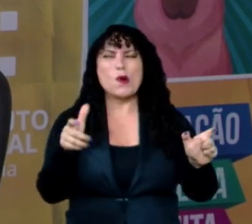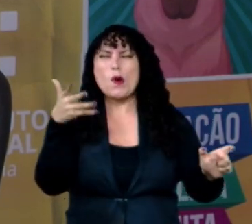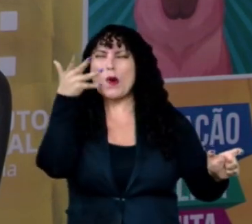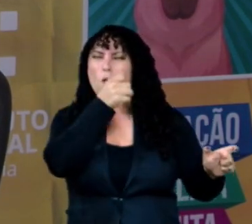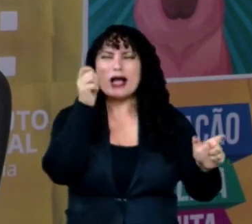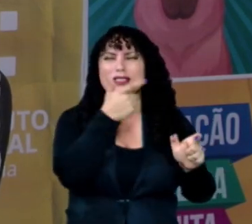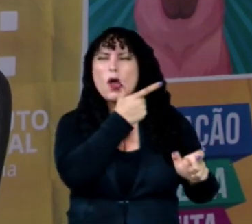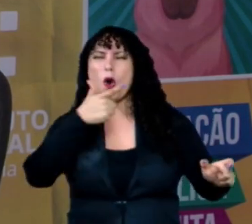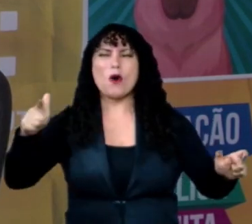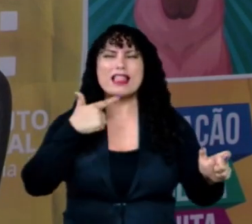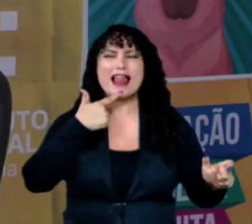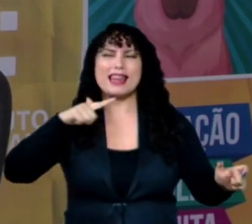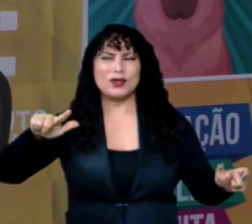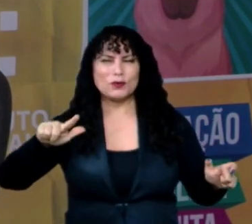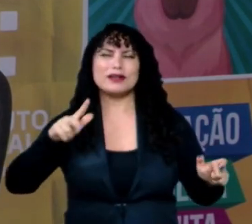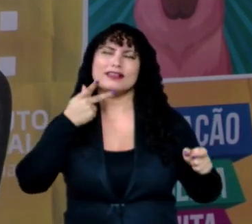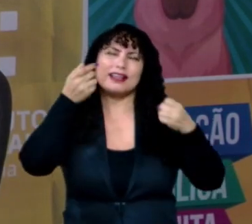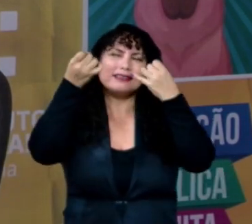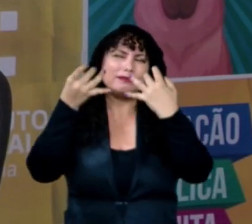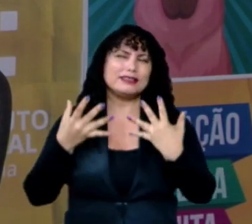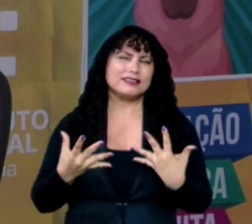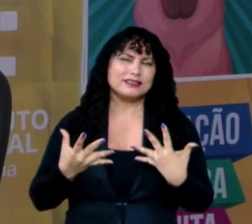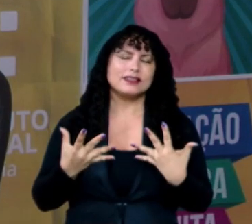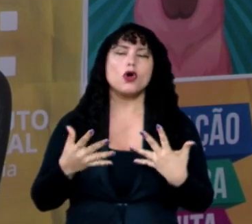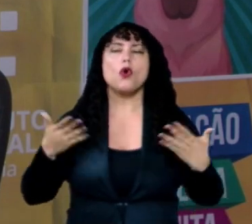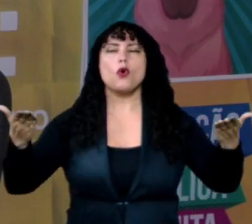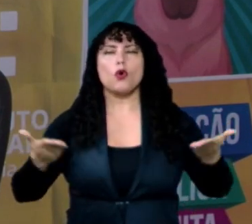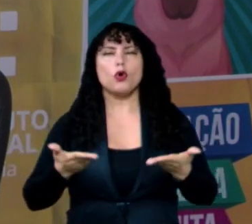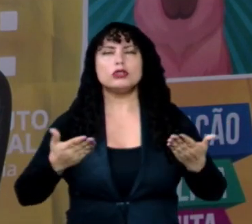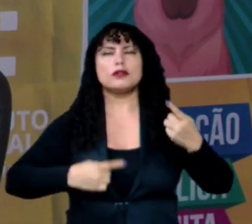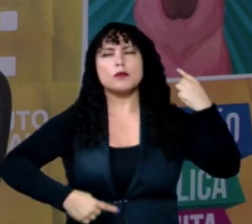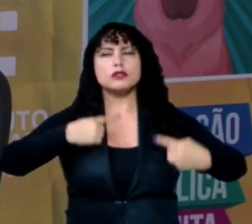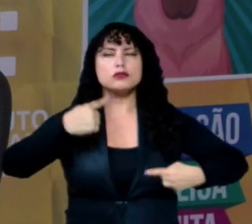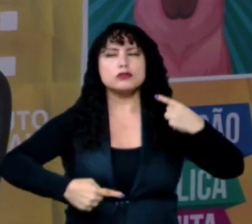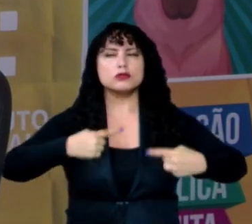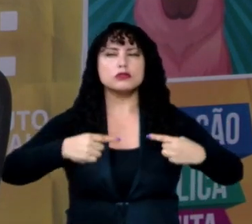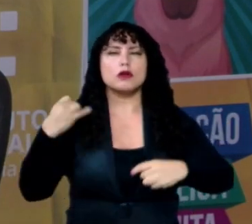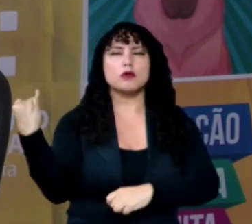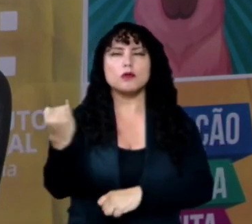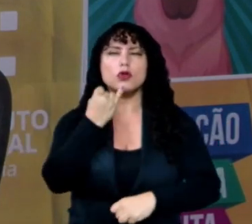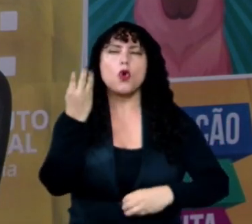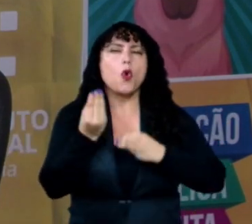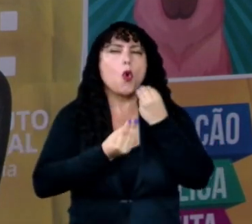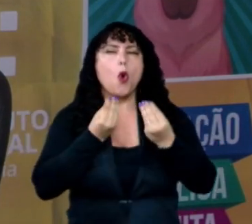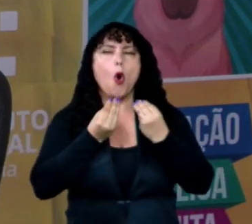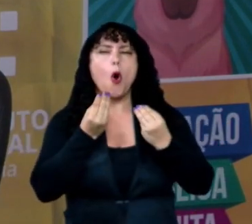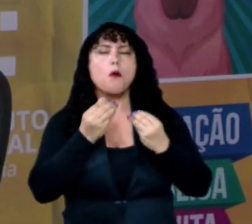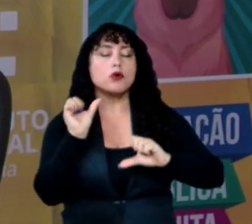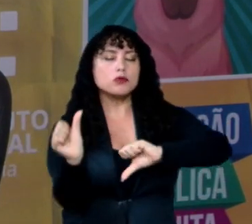uma outra língua mesmo, né? Então, existe hoje uma discussão bastante importante de como a gente